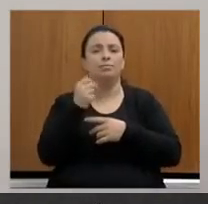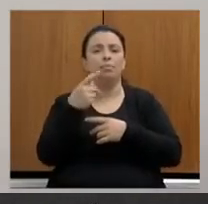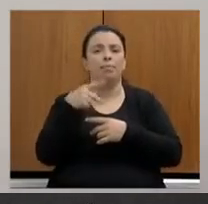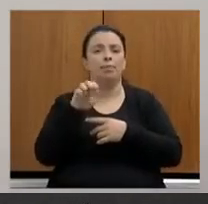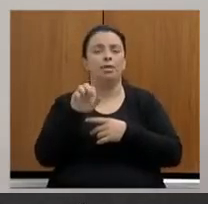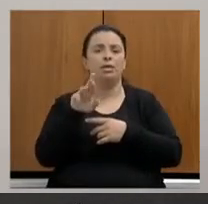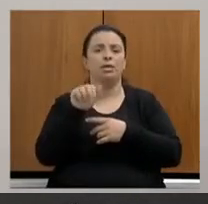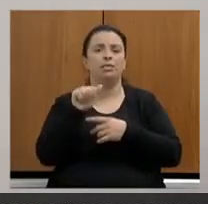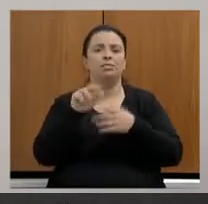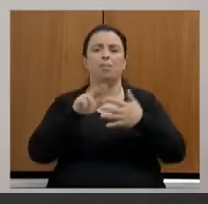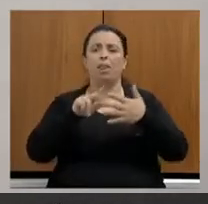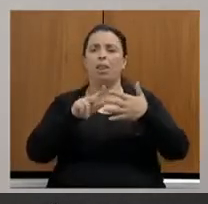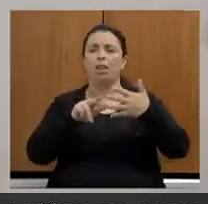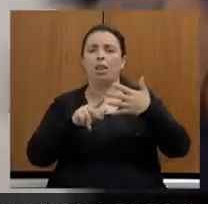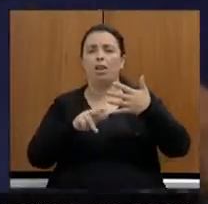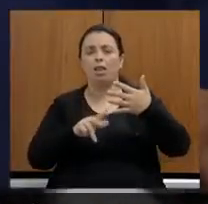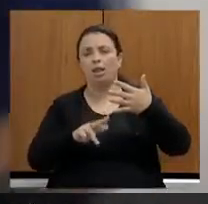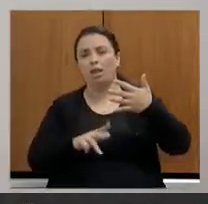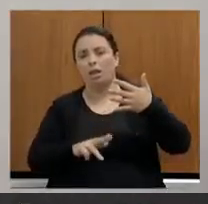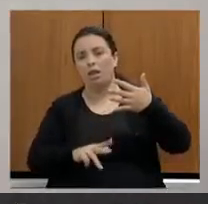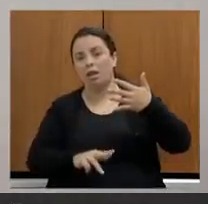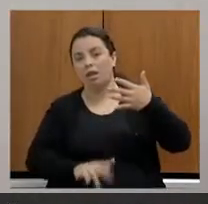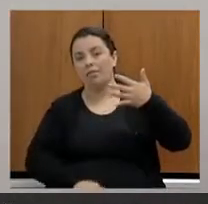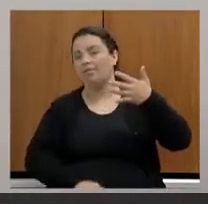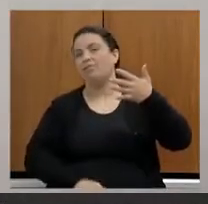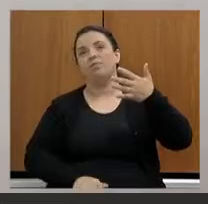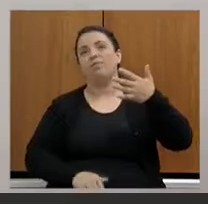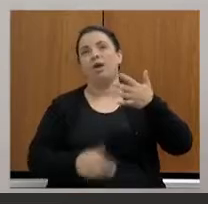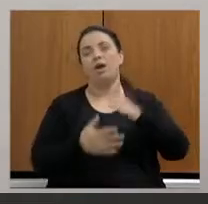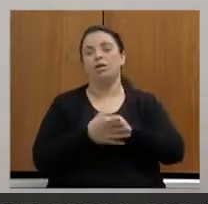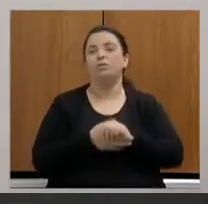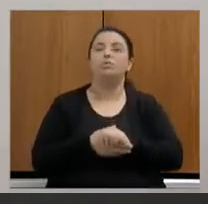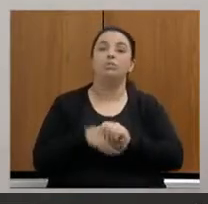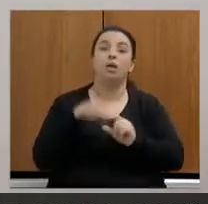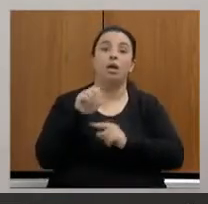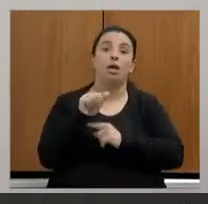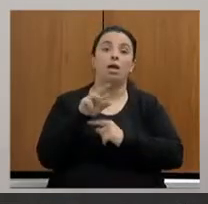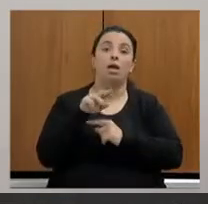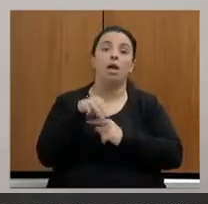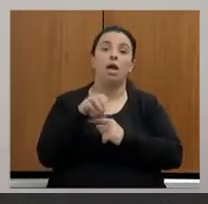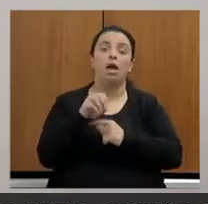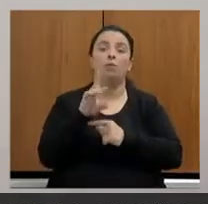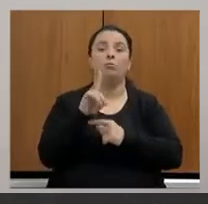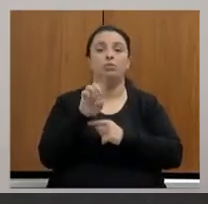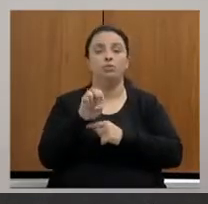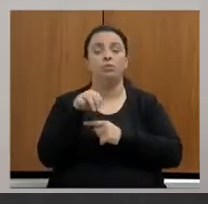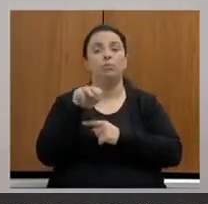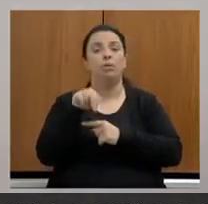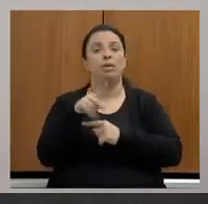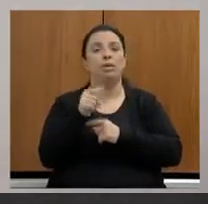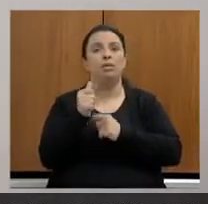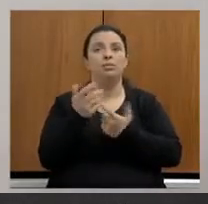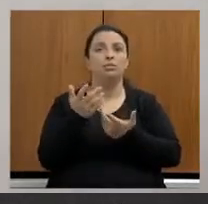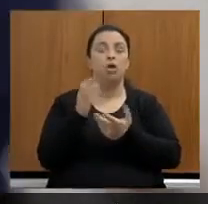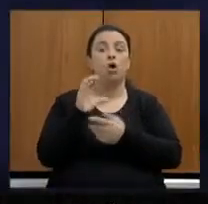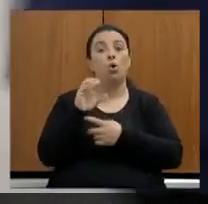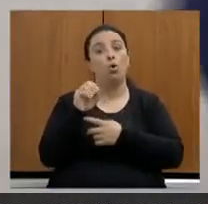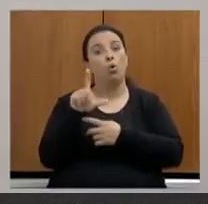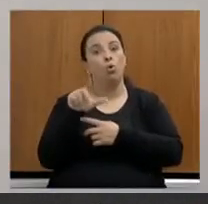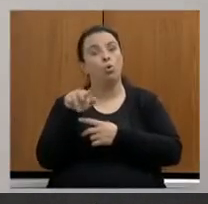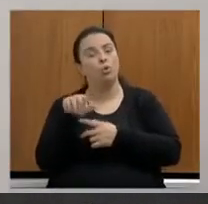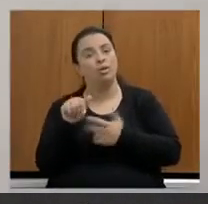Cataguases Carangola Caratinga Carmo de Minas Claro das poções coluna